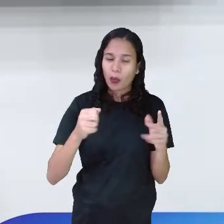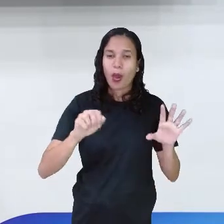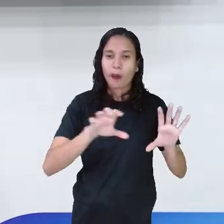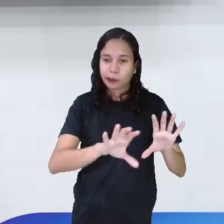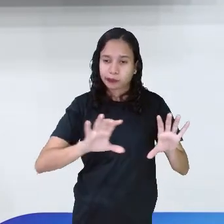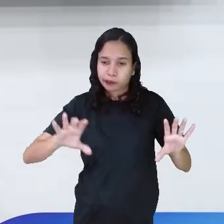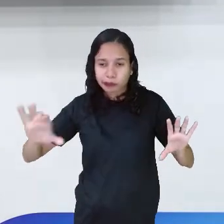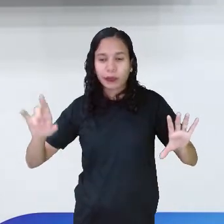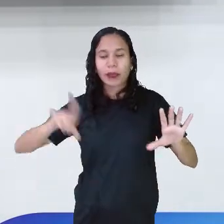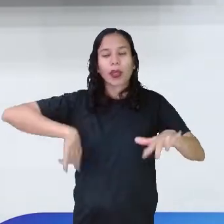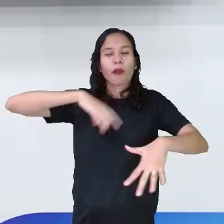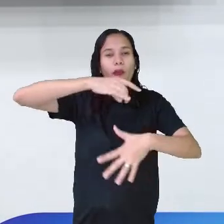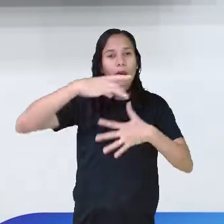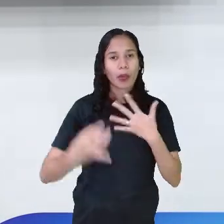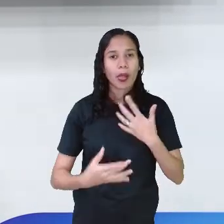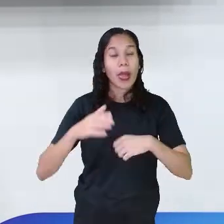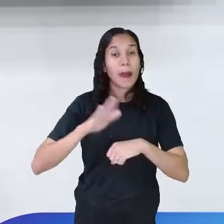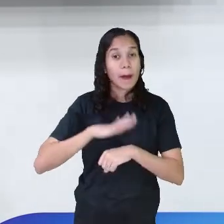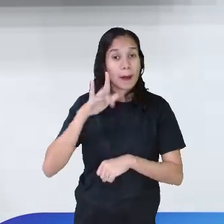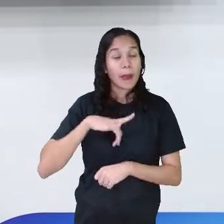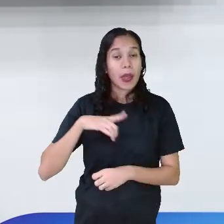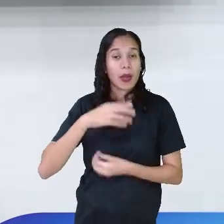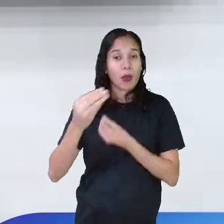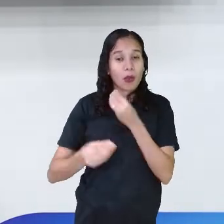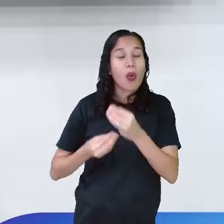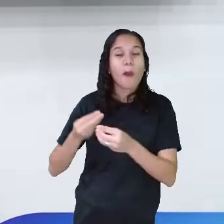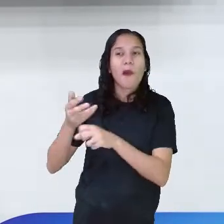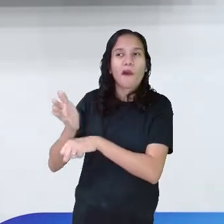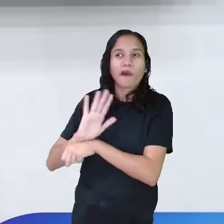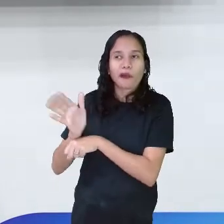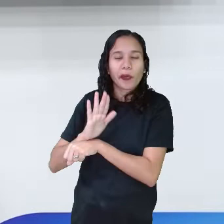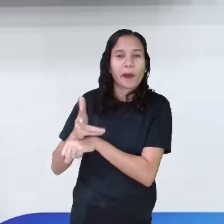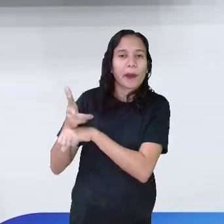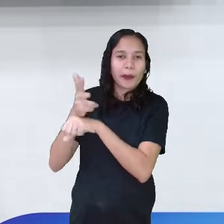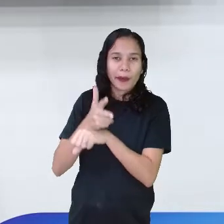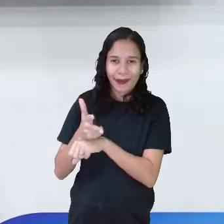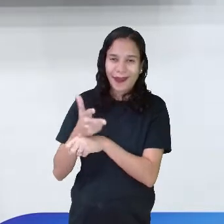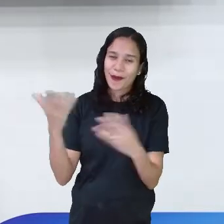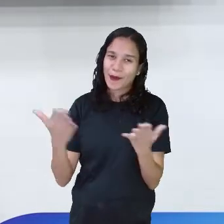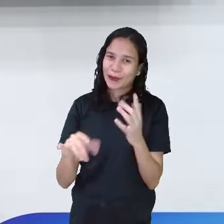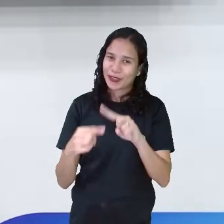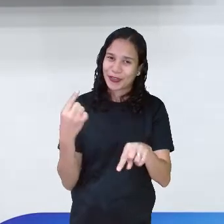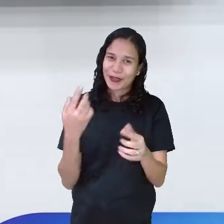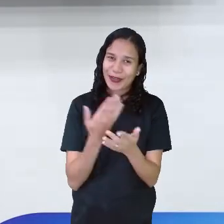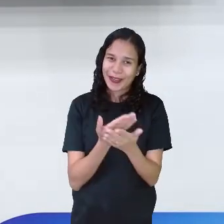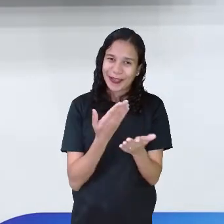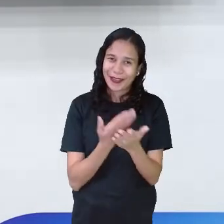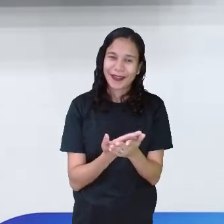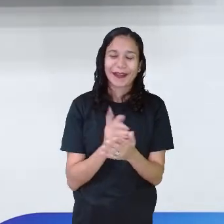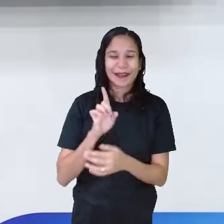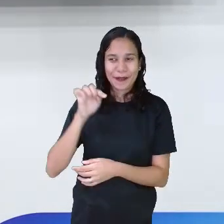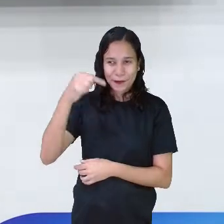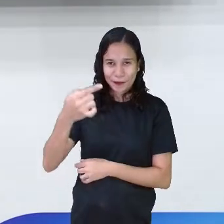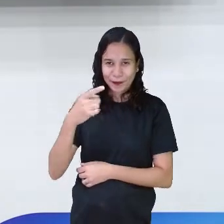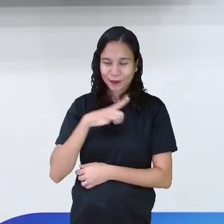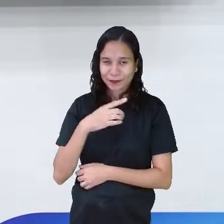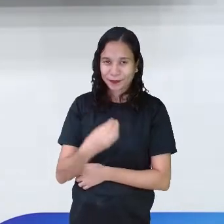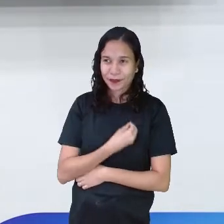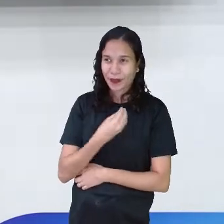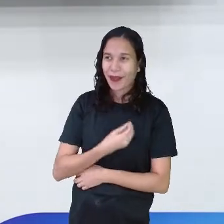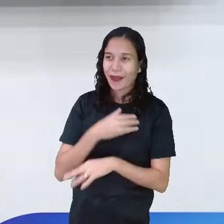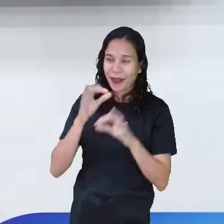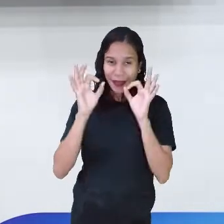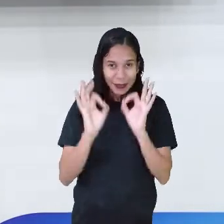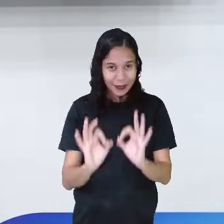que é mais detalhado ainda, só que tem um olhar mais cinematográfico, mas como eu disse, não é aula de hoje, então vai ficar para uma próxima, tá certo?